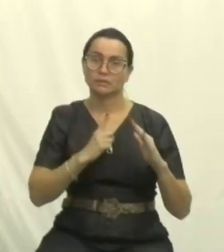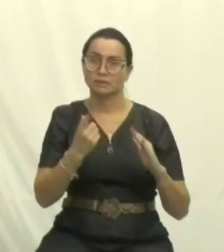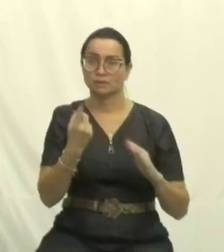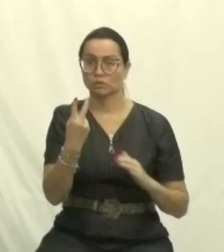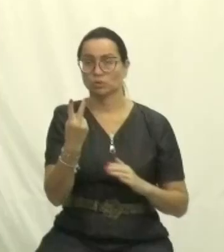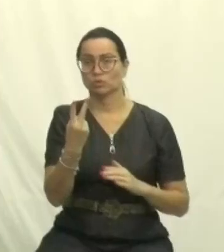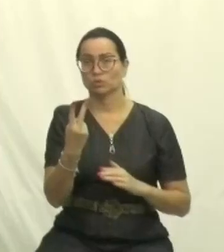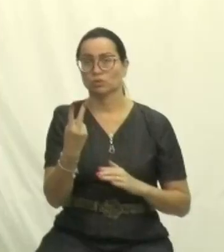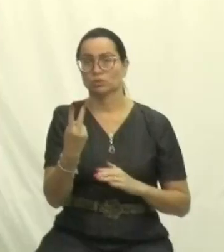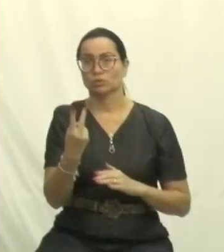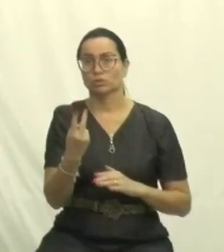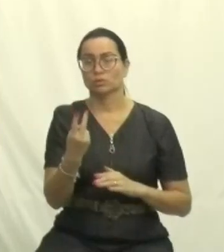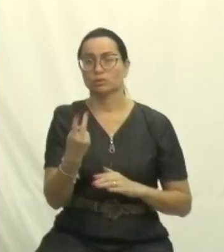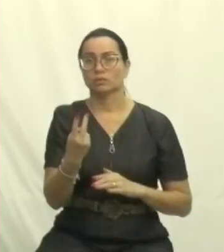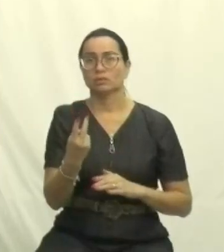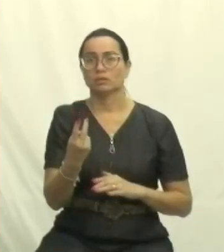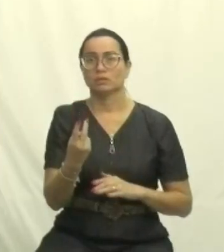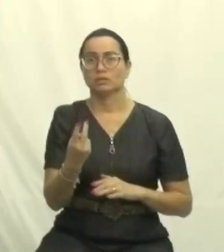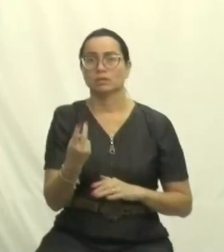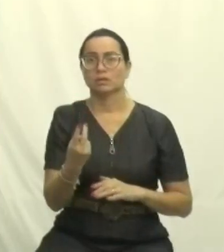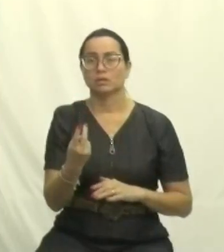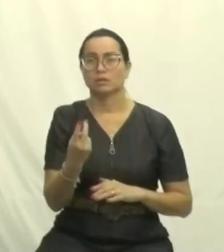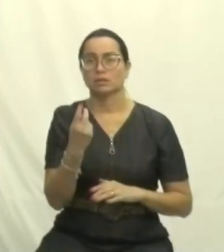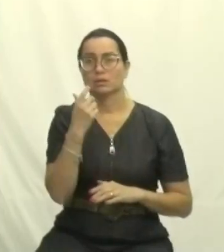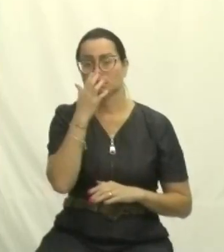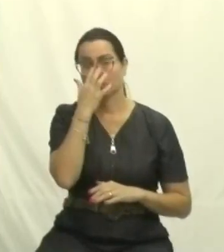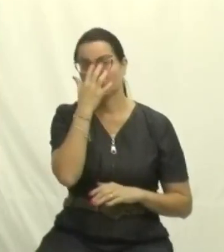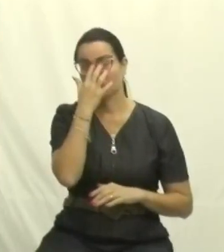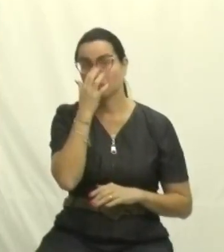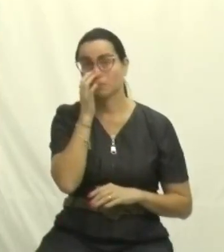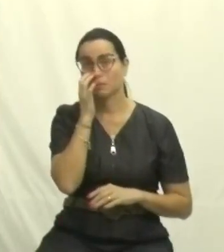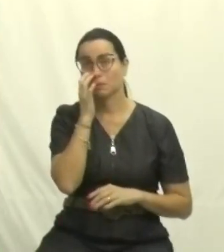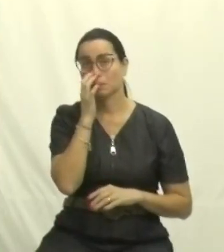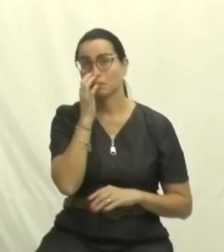são... Está dando uma microfonia absurda, se alguém puder me ajudar aí.